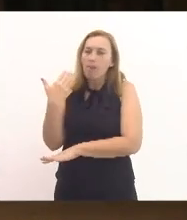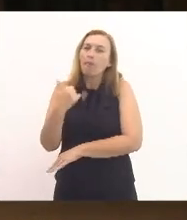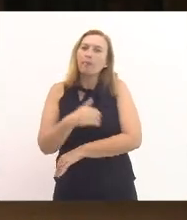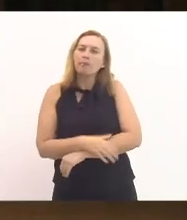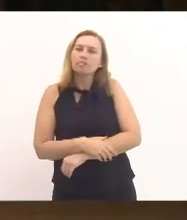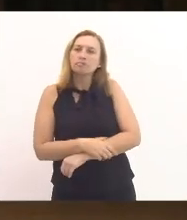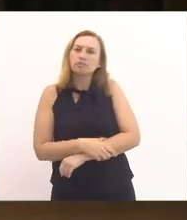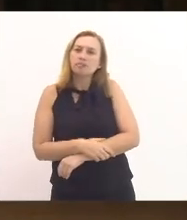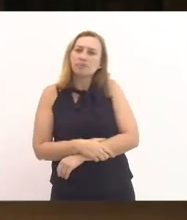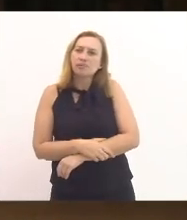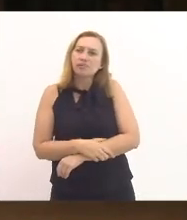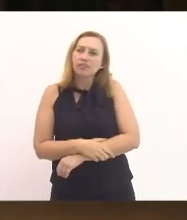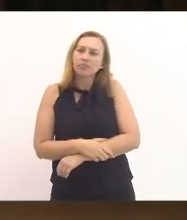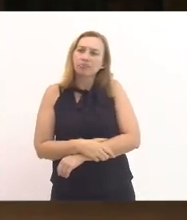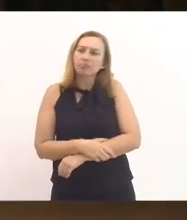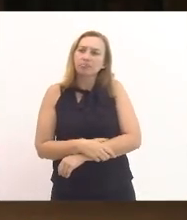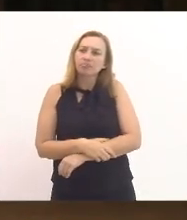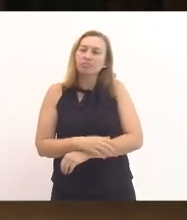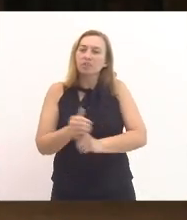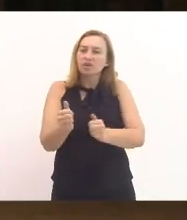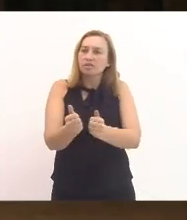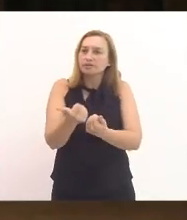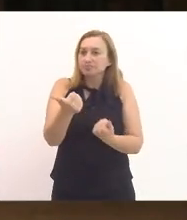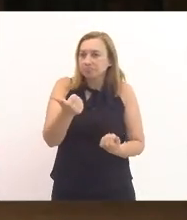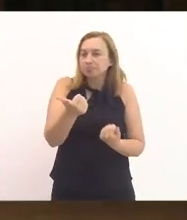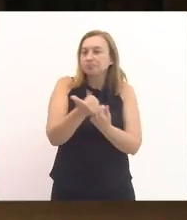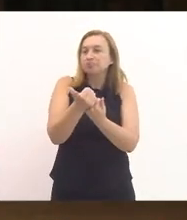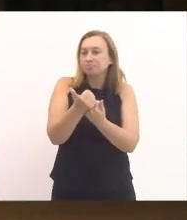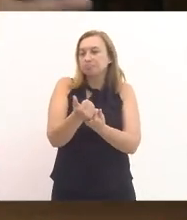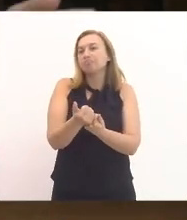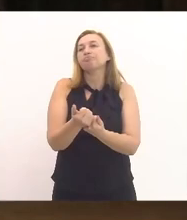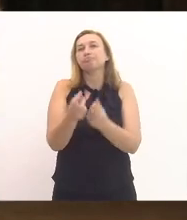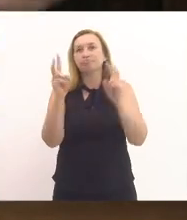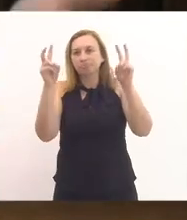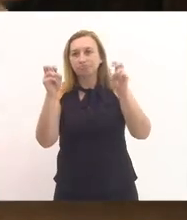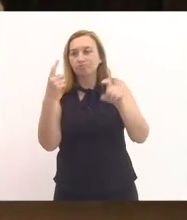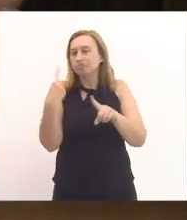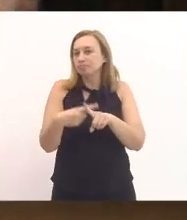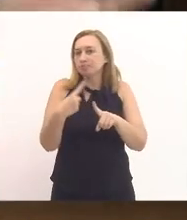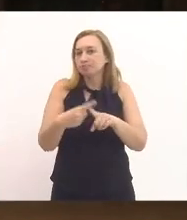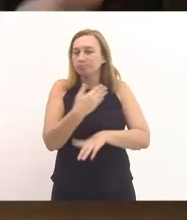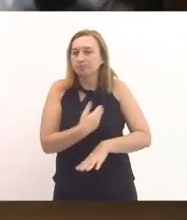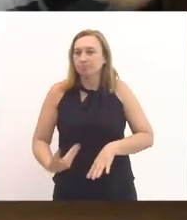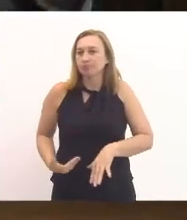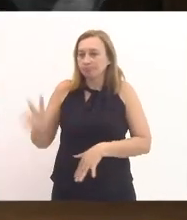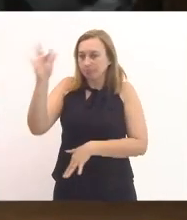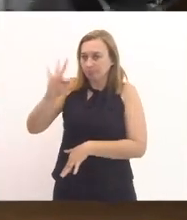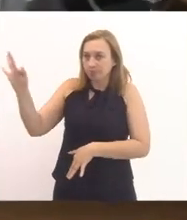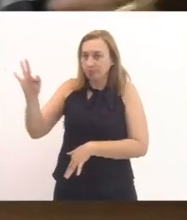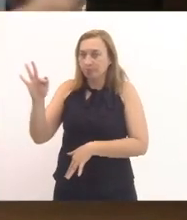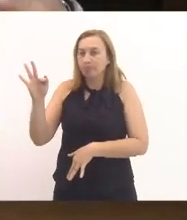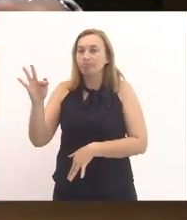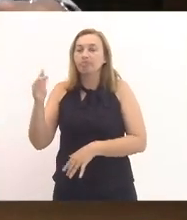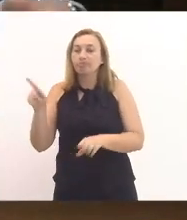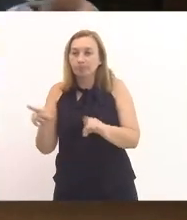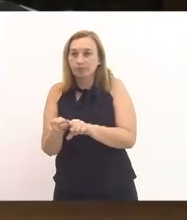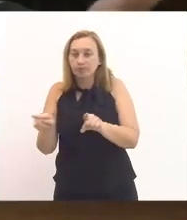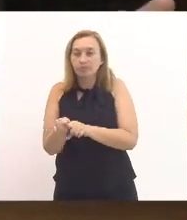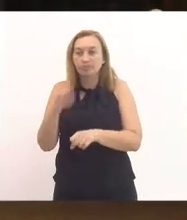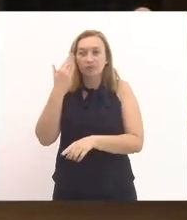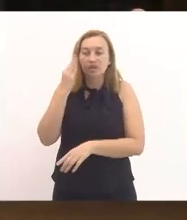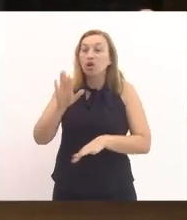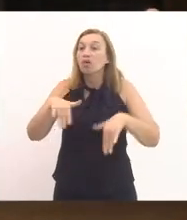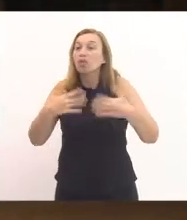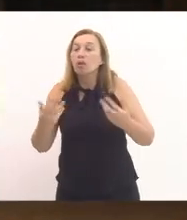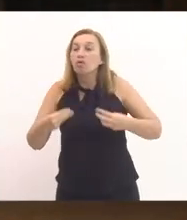ministro da Justiça está nos ajudando muito nisso Porque que o governo federal também descobriu queria saber em